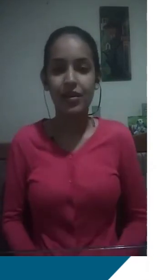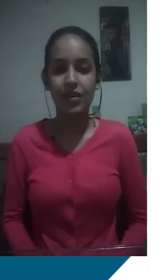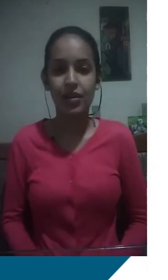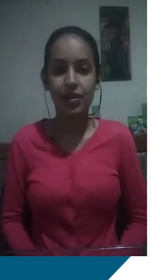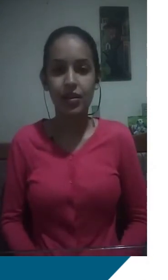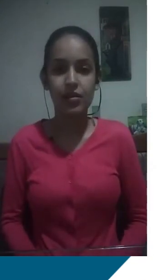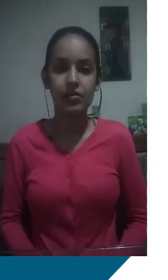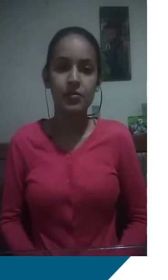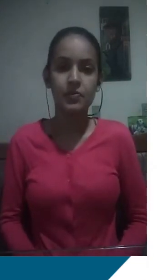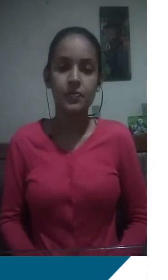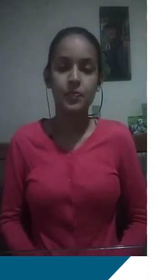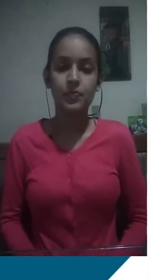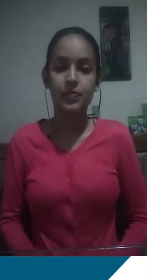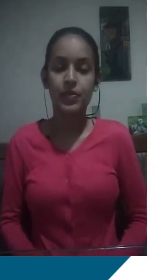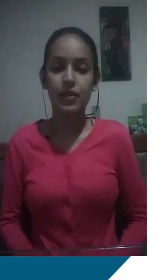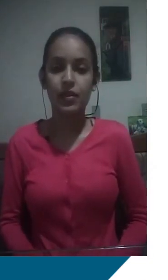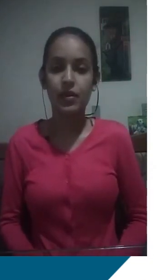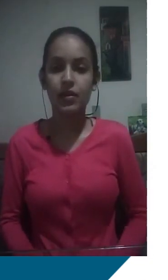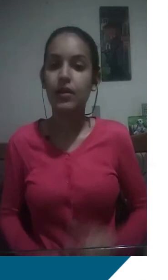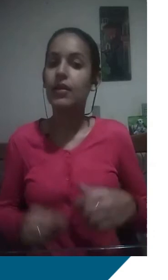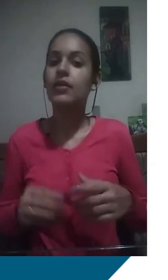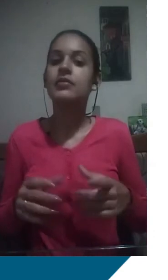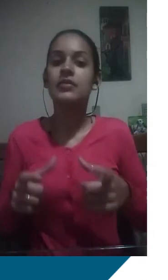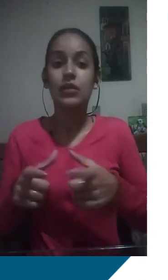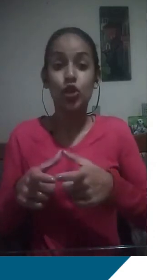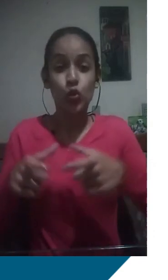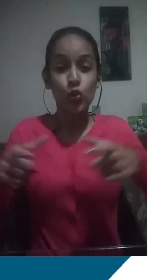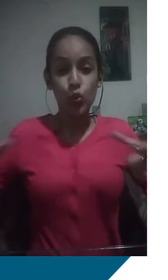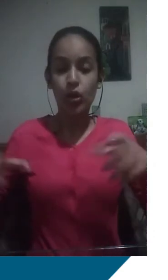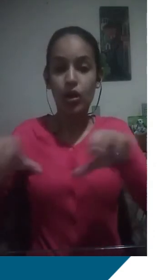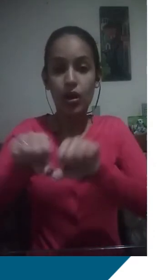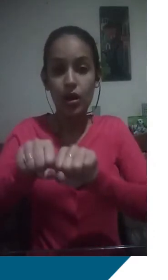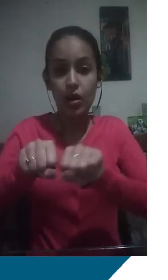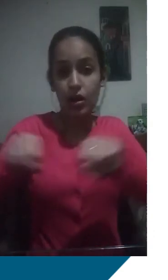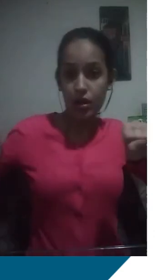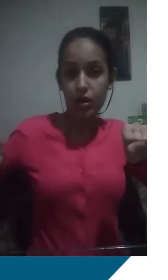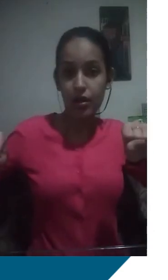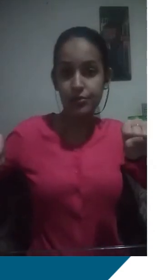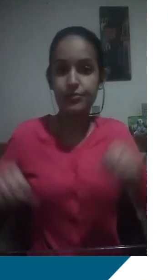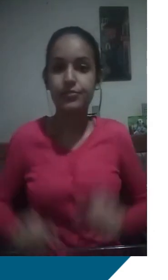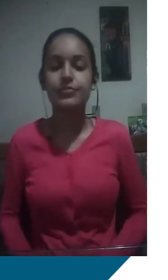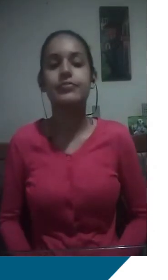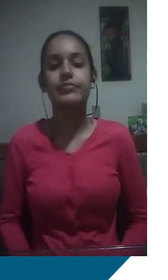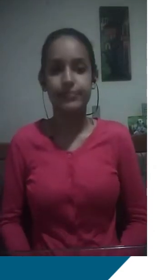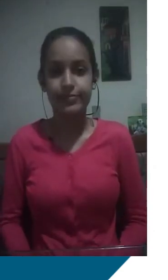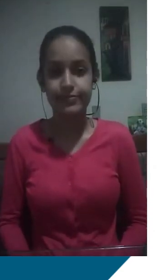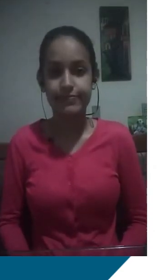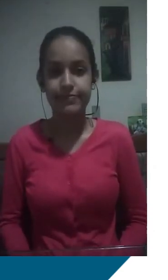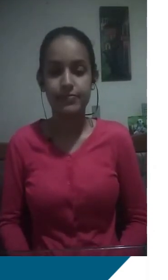a variação de largura dele, ou a variação de espessura. Tá? Eu não quero estudar isso, eu quero estudar o comprimento dele.